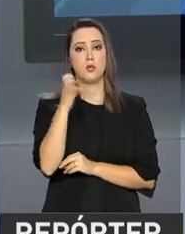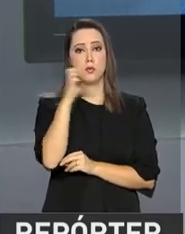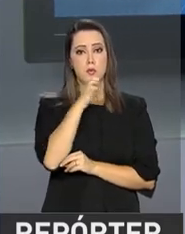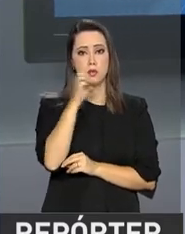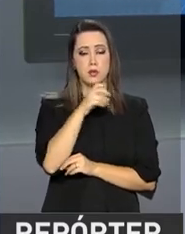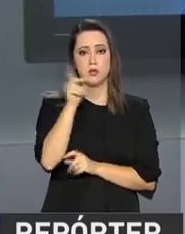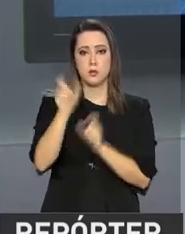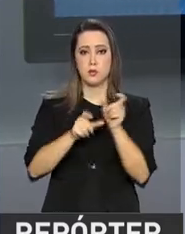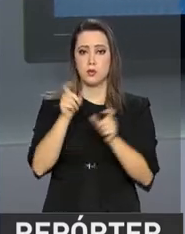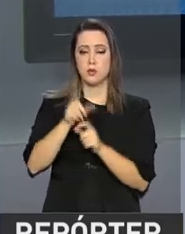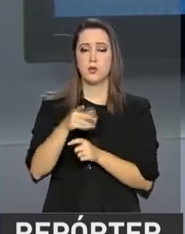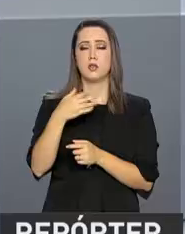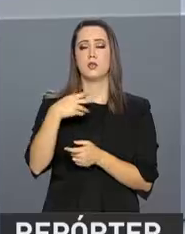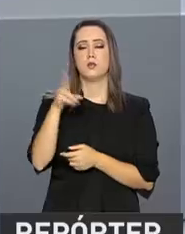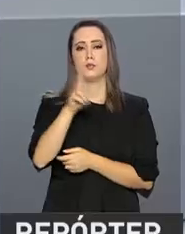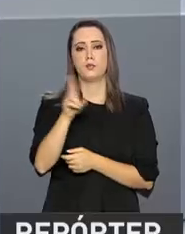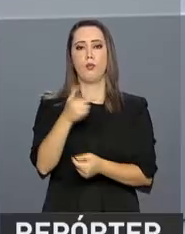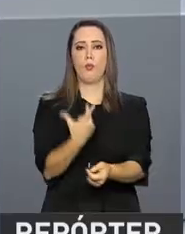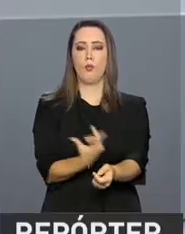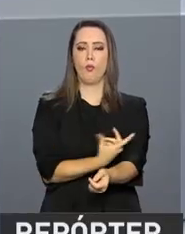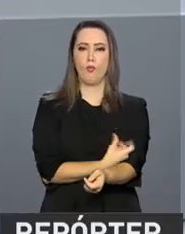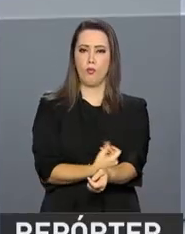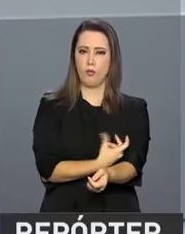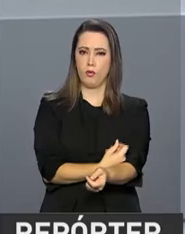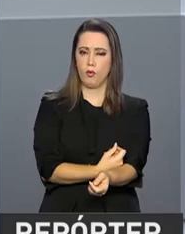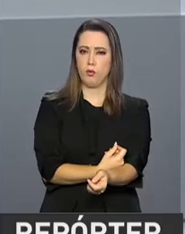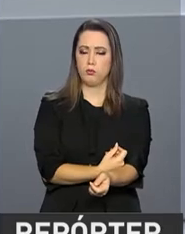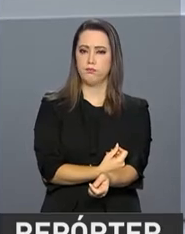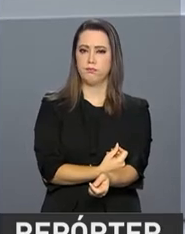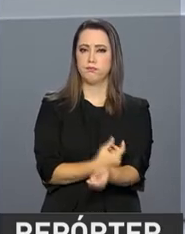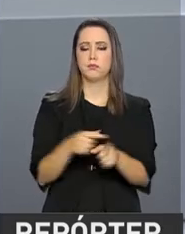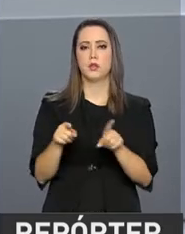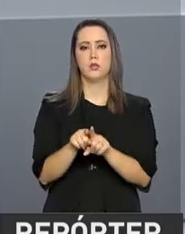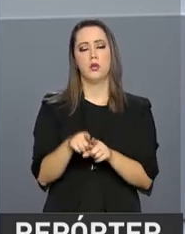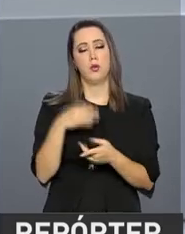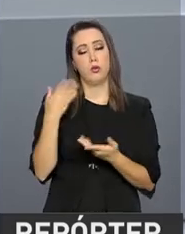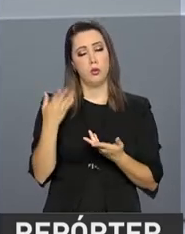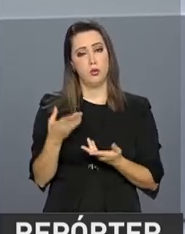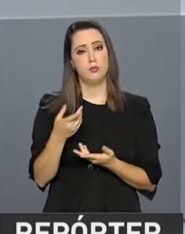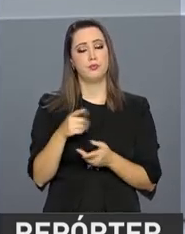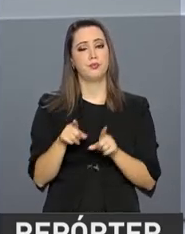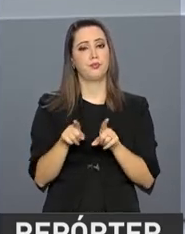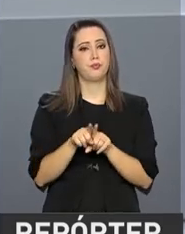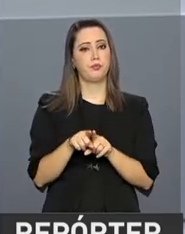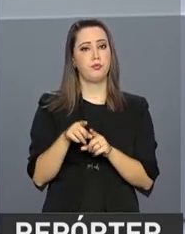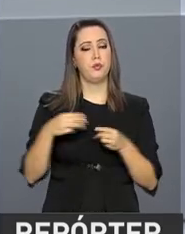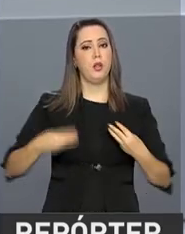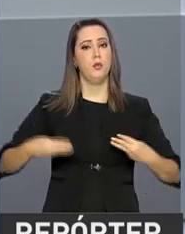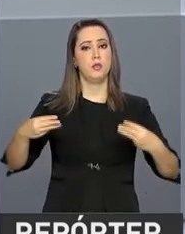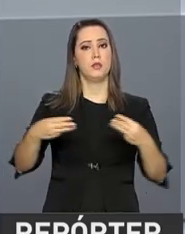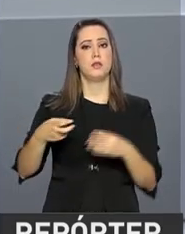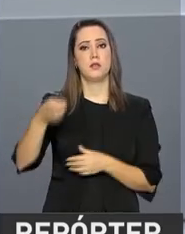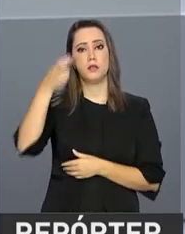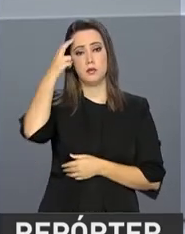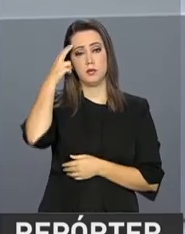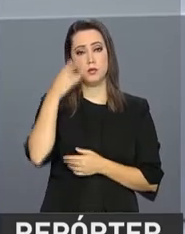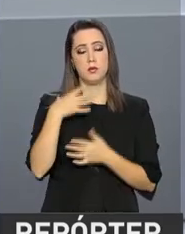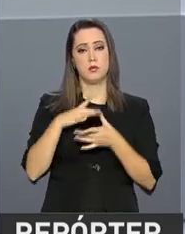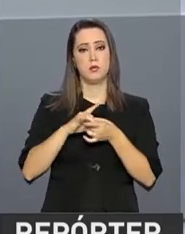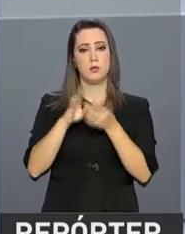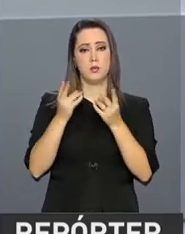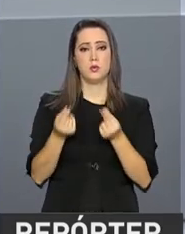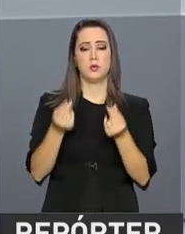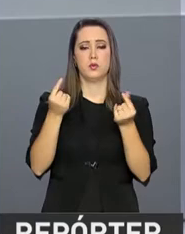drogas como o crack o ministério da cultura autorizou a captação de 33 milhões e 500 mil reais